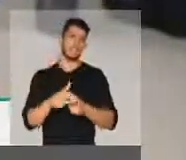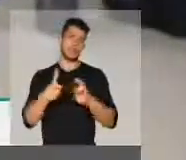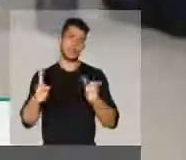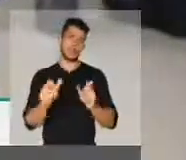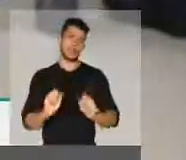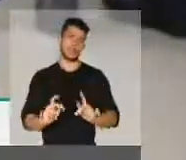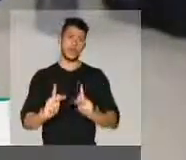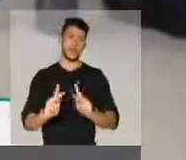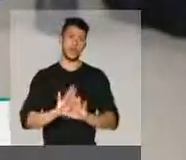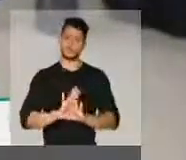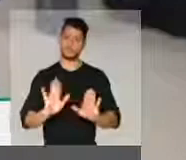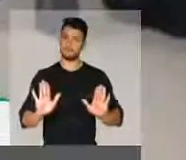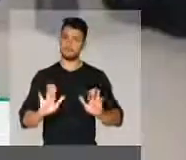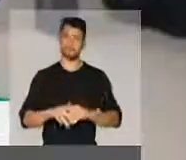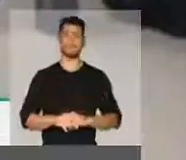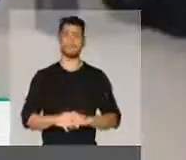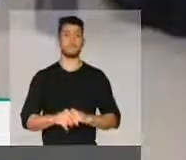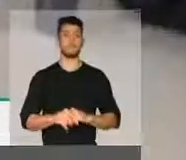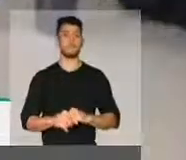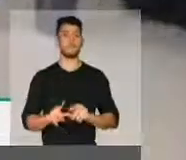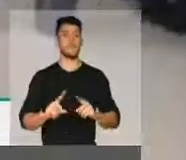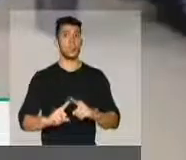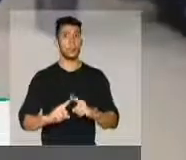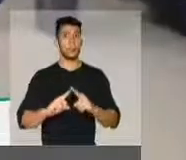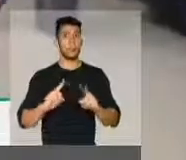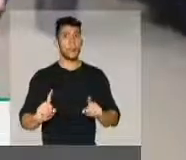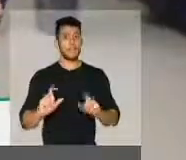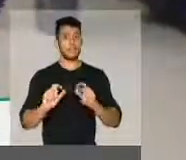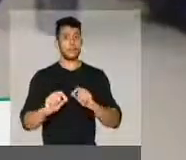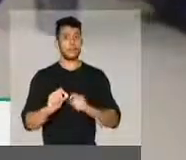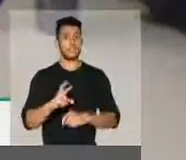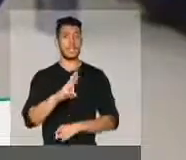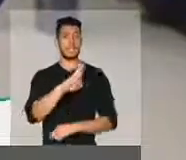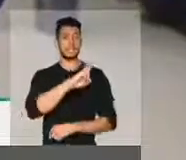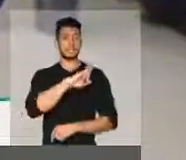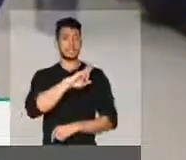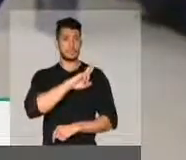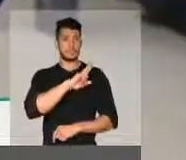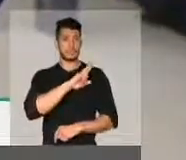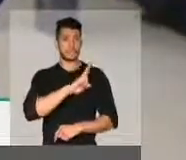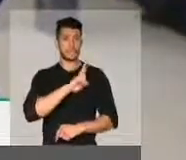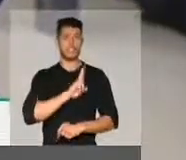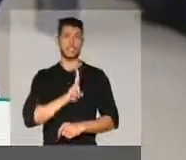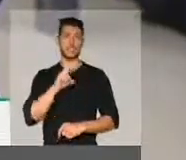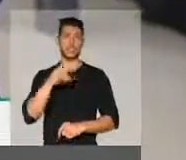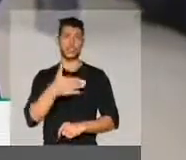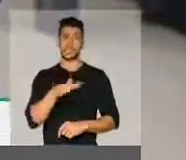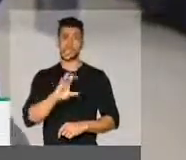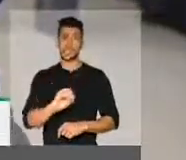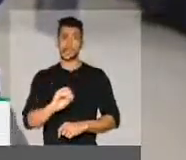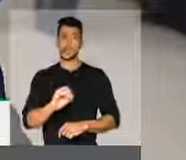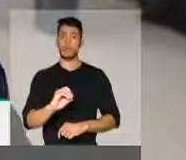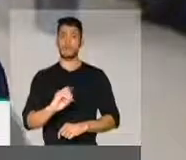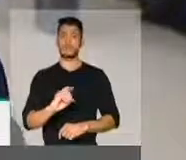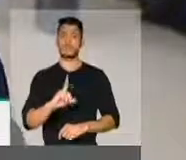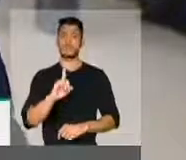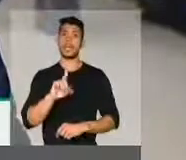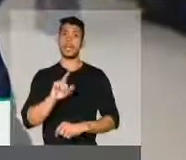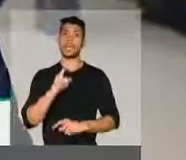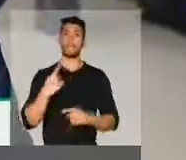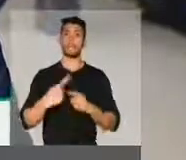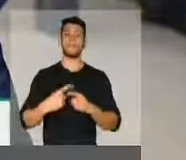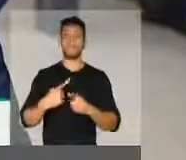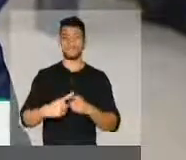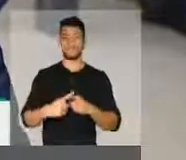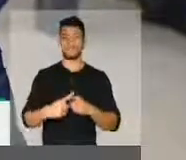menos manifestação da maioria. Esta corresponsabilidade da União só está sendo assumida em